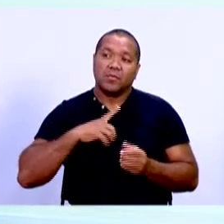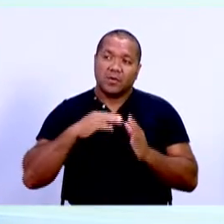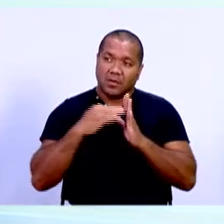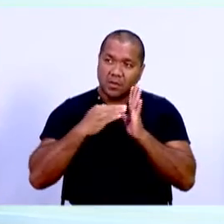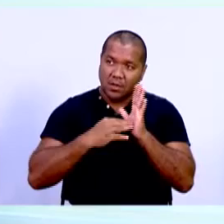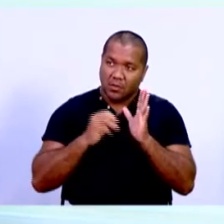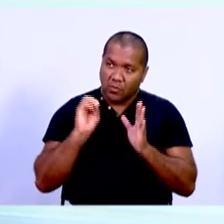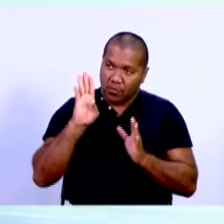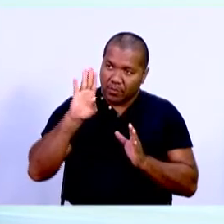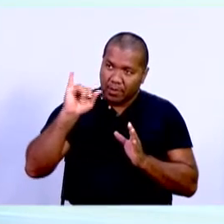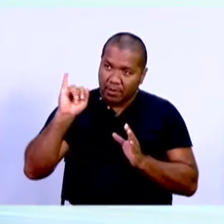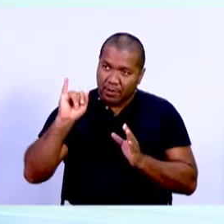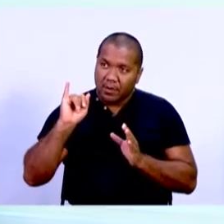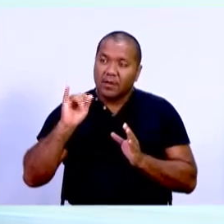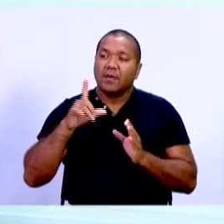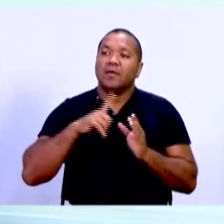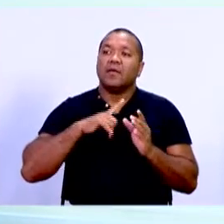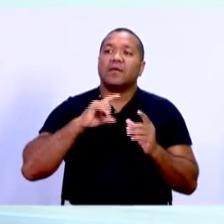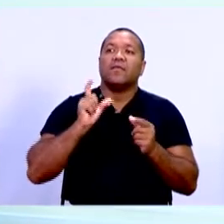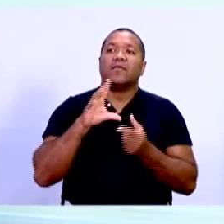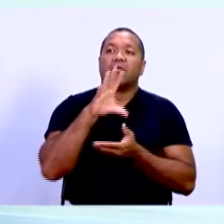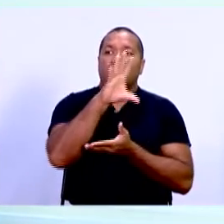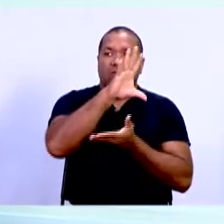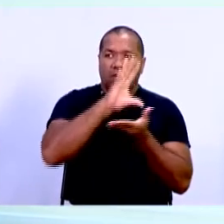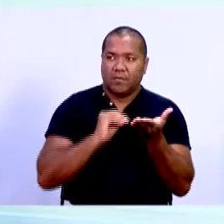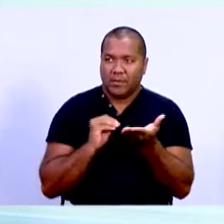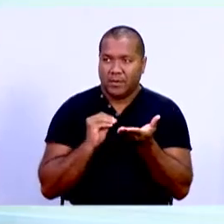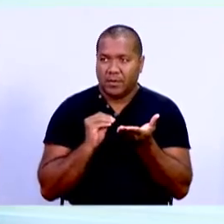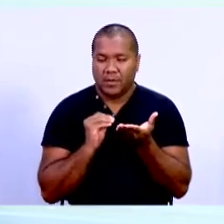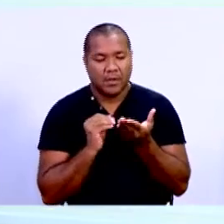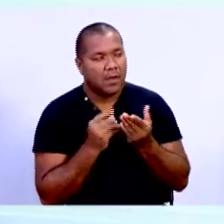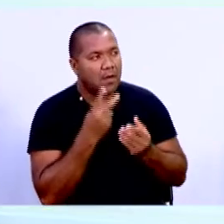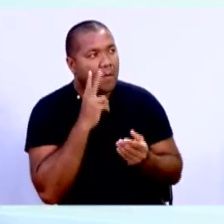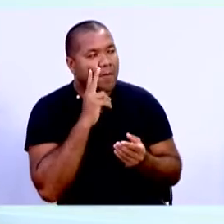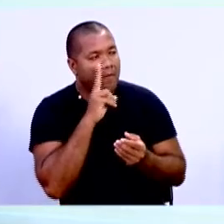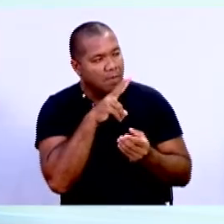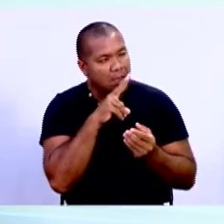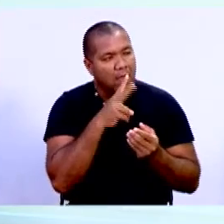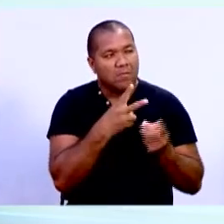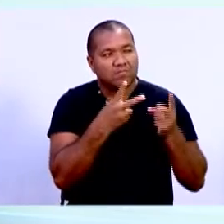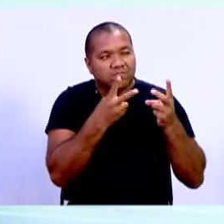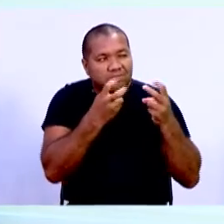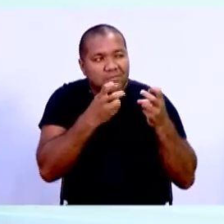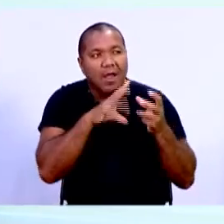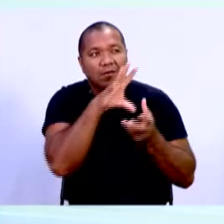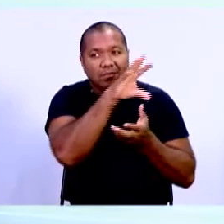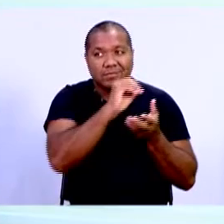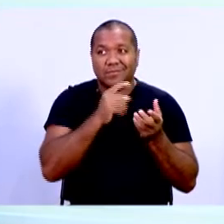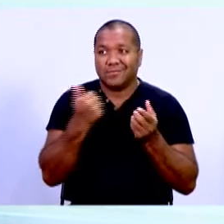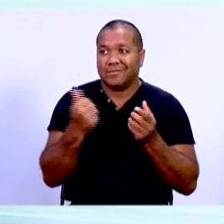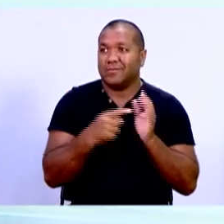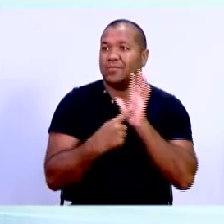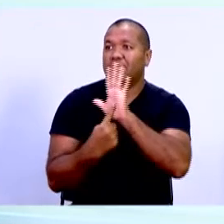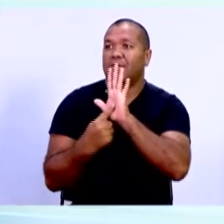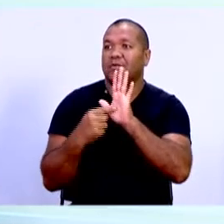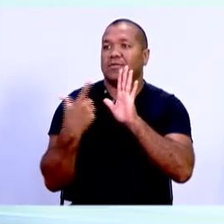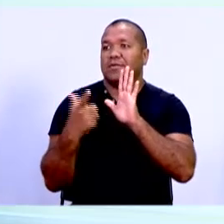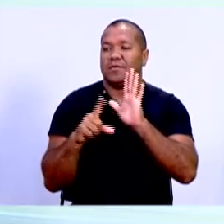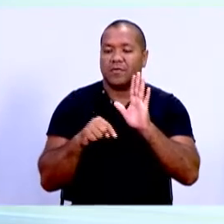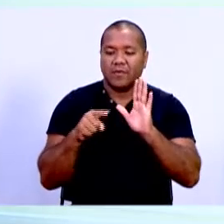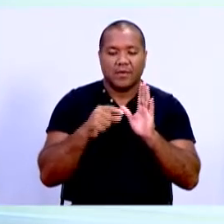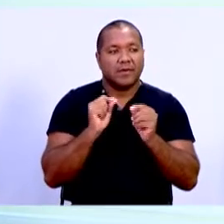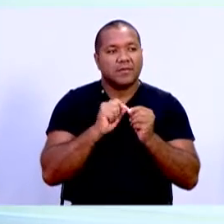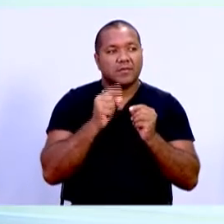exatamente fazer isso. Capturar essa informação, tratar e apresentar para você de uma forma atrativa, fazendo com que